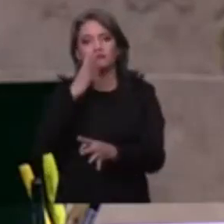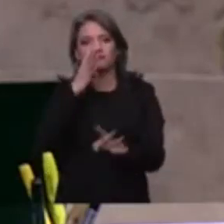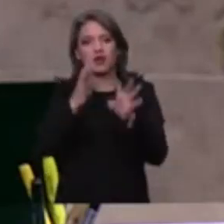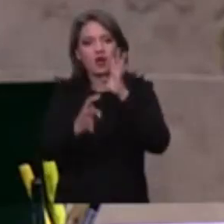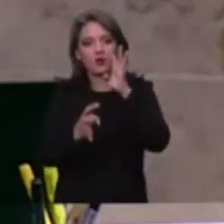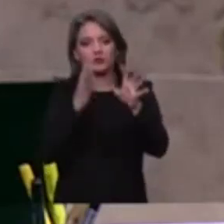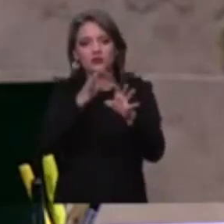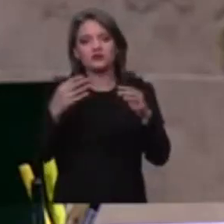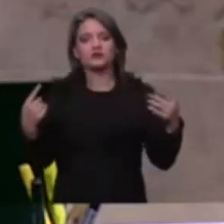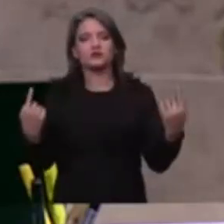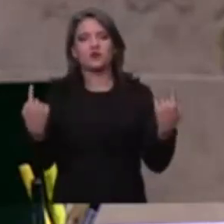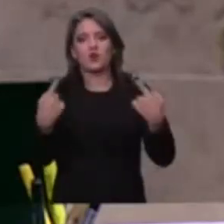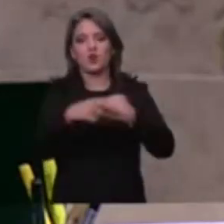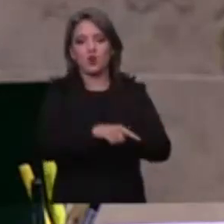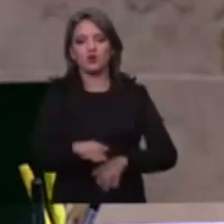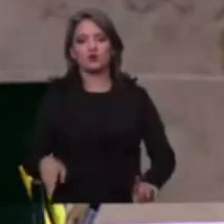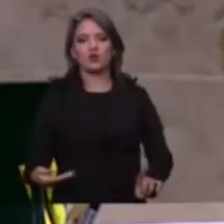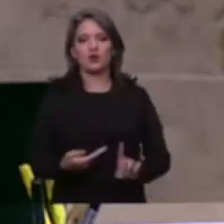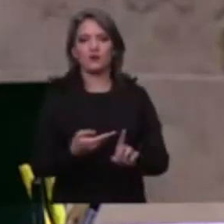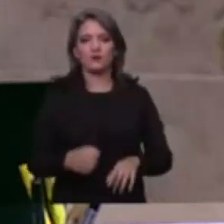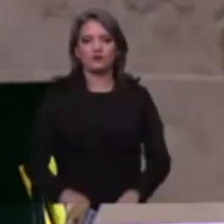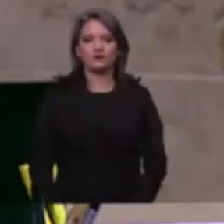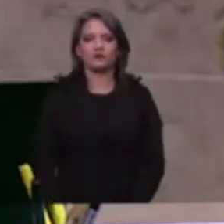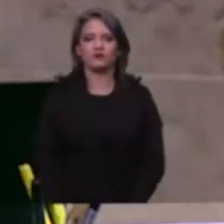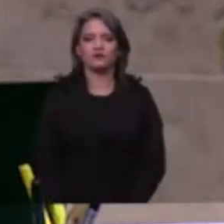em desfavor do acusado.